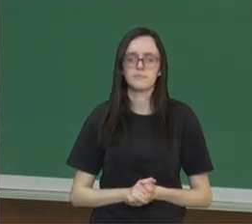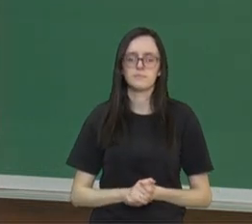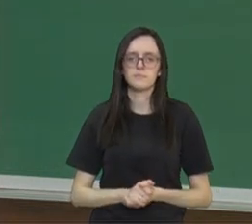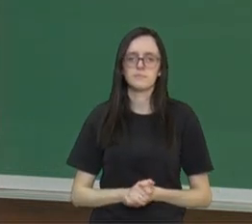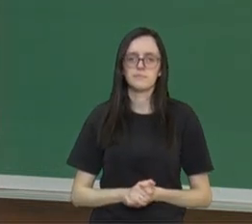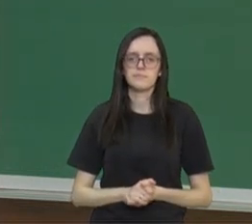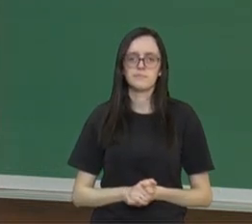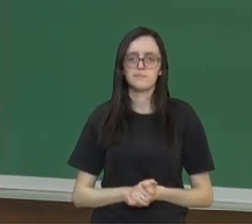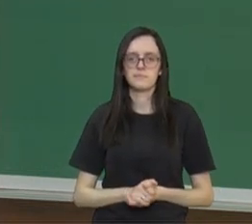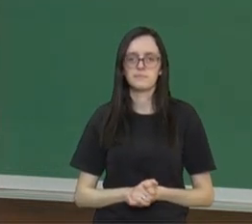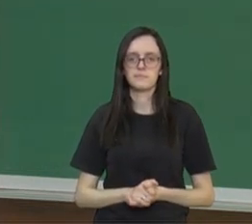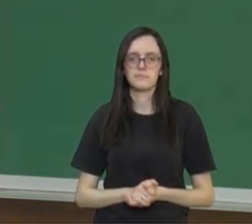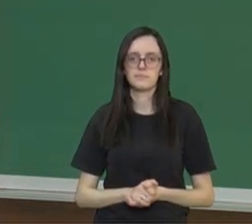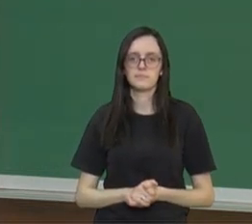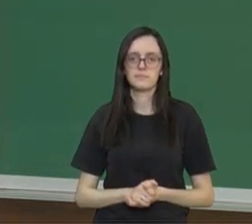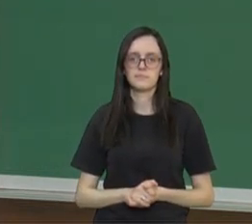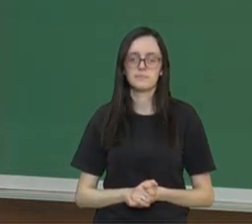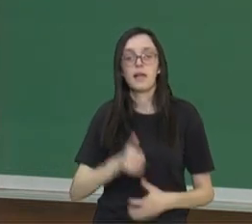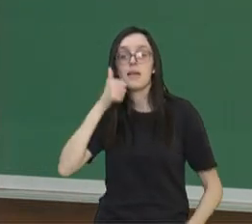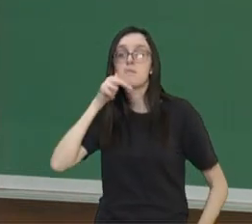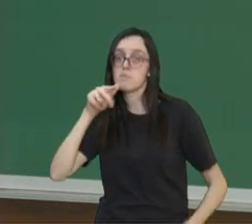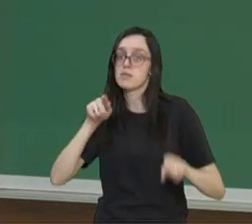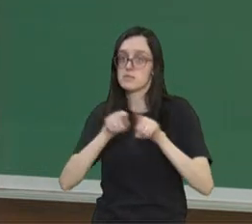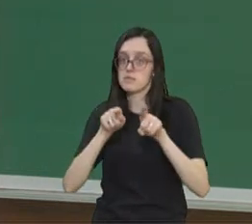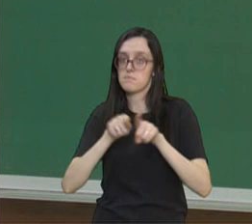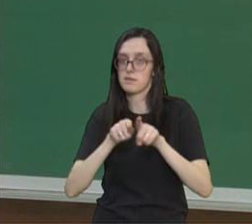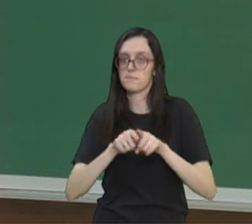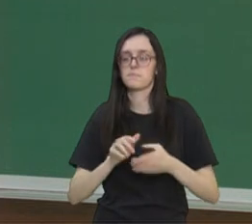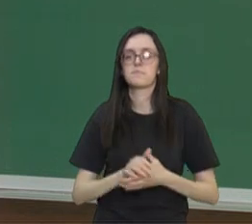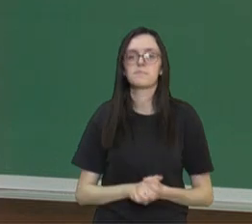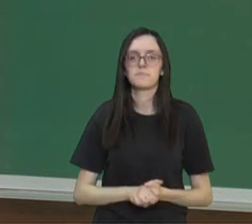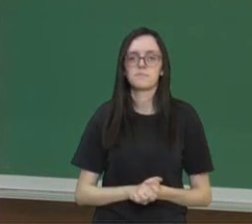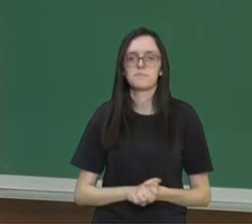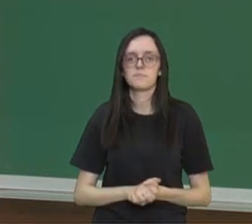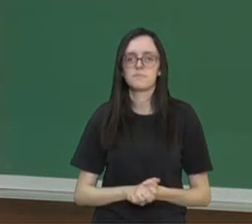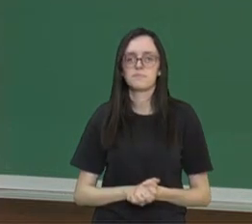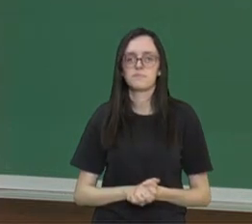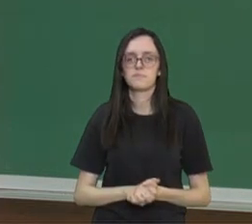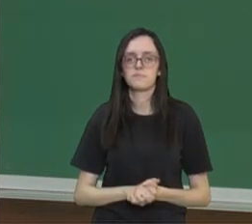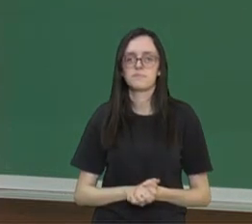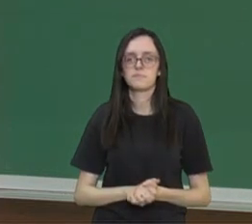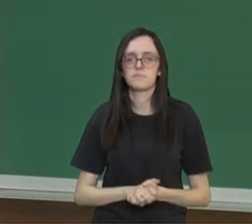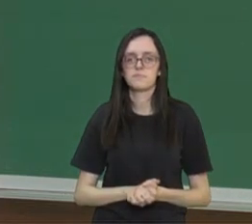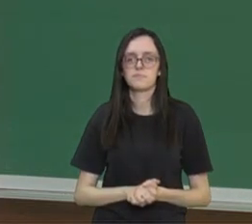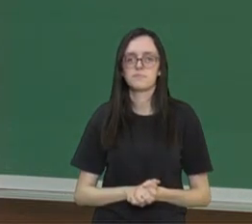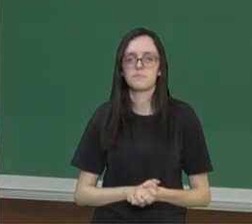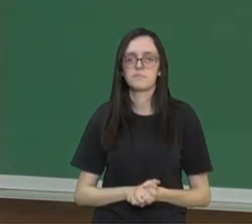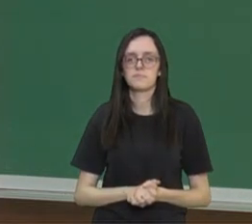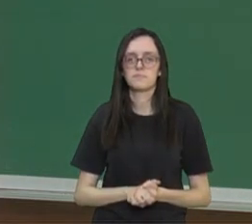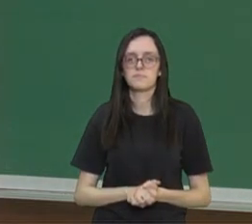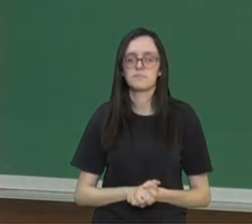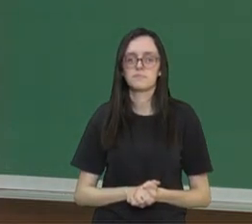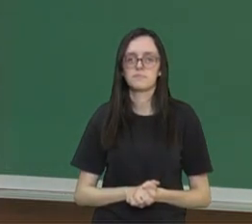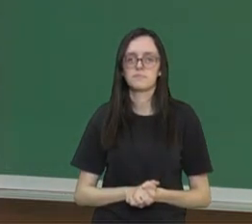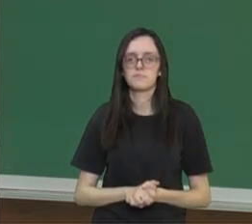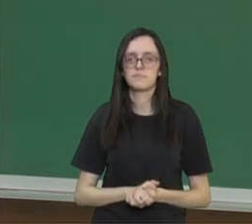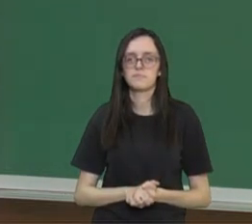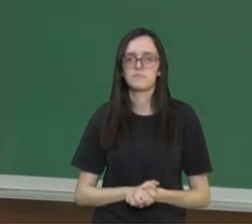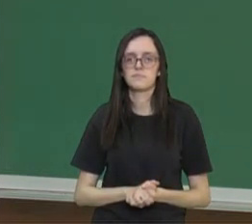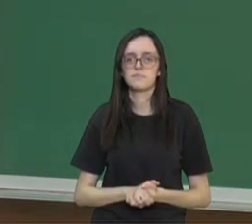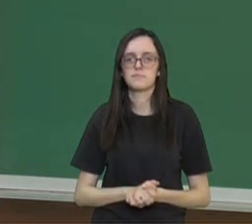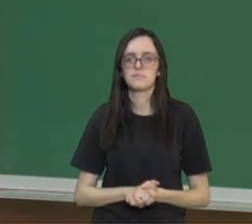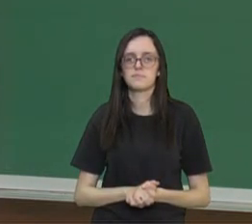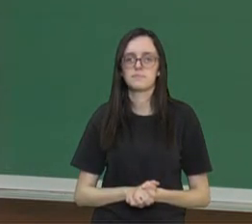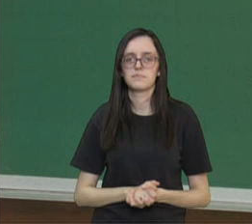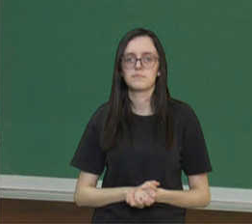Celestino, Carmen Miranda, tinha a irmã dela, Aurora Miranda, a Emilinha Borba, Marlene, Ângela Maria